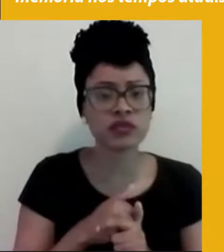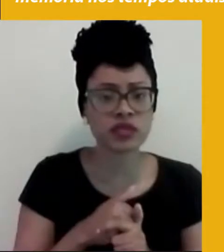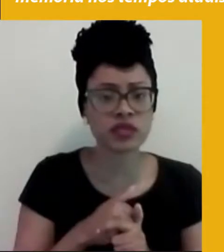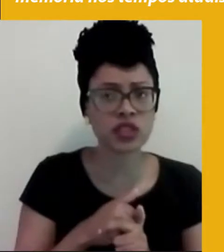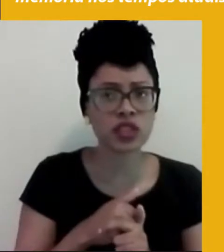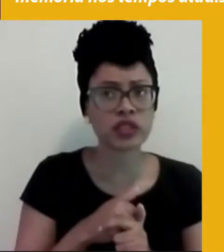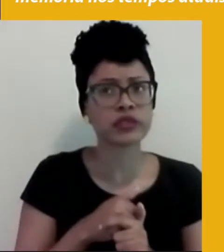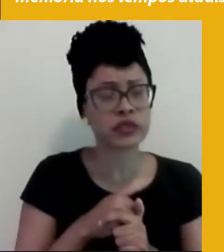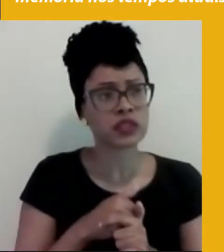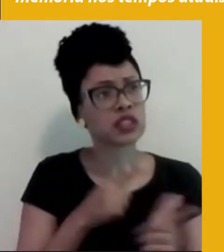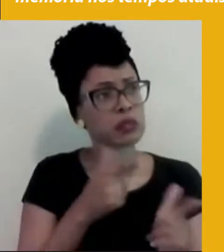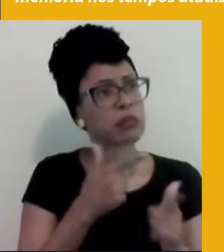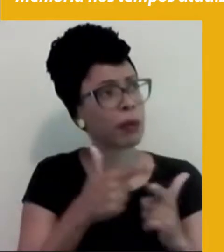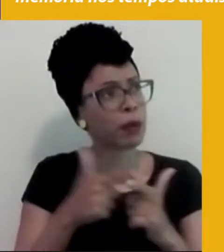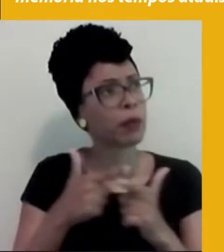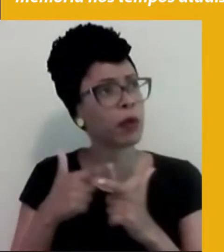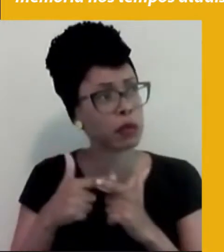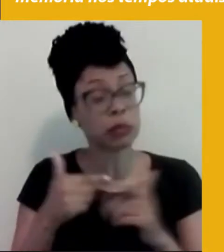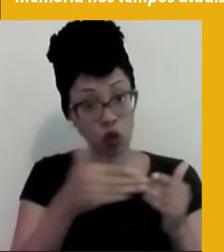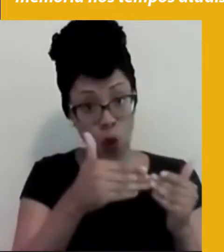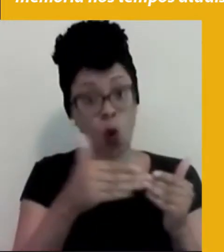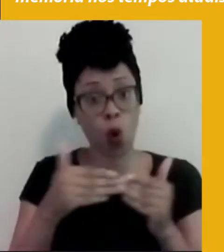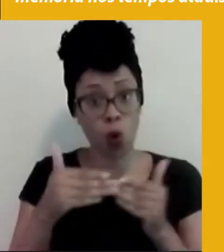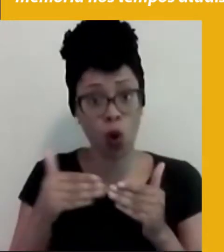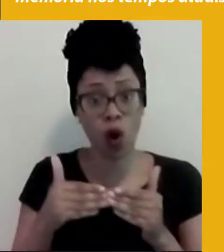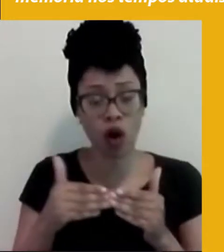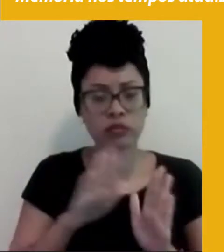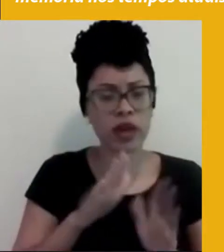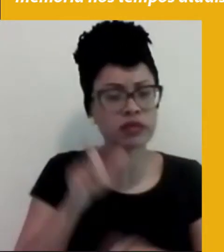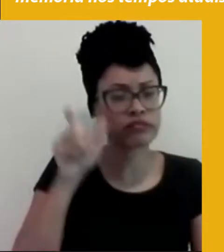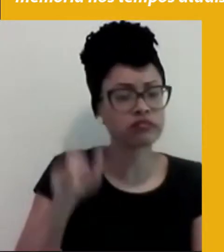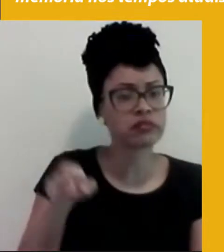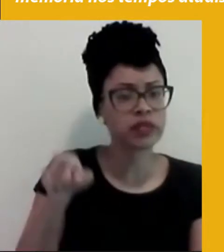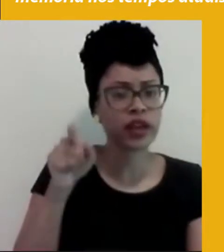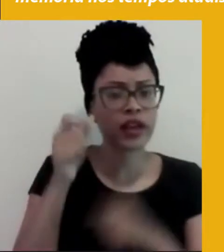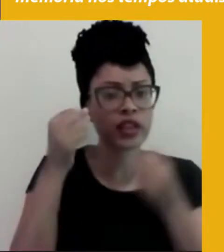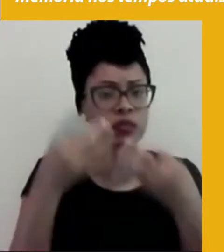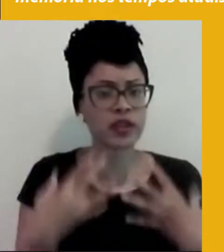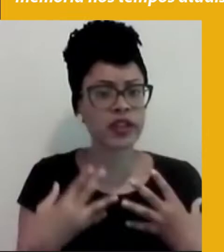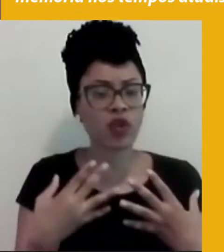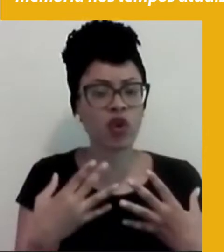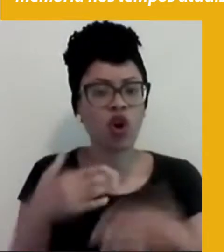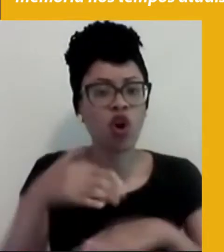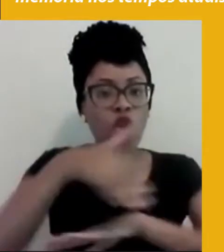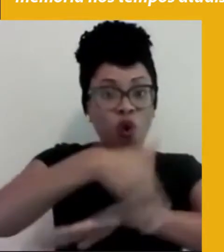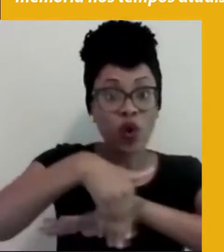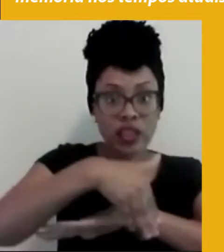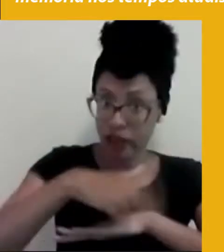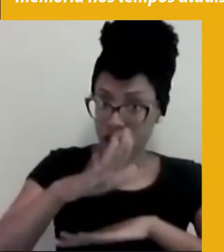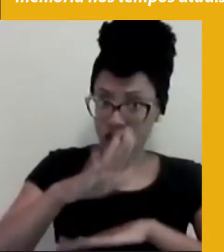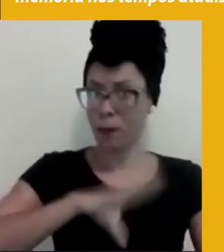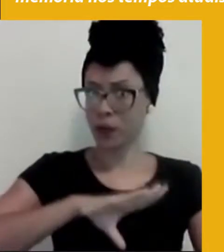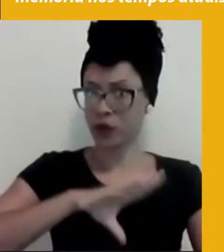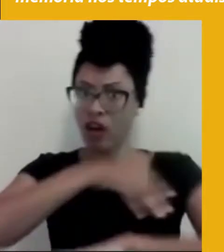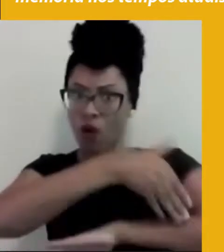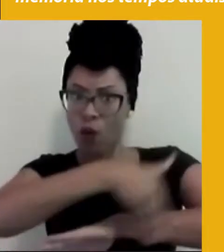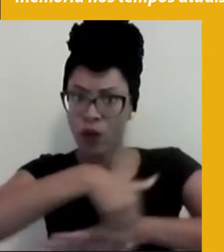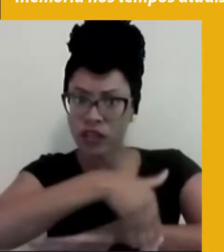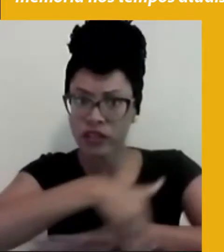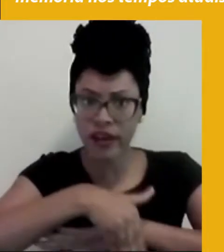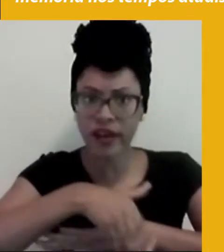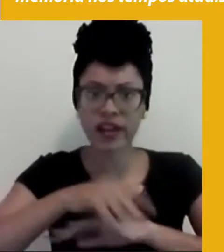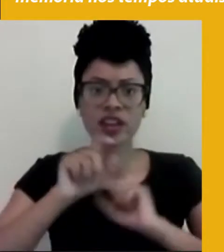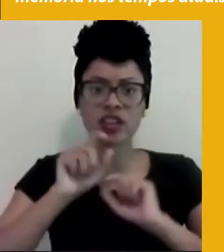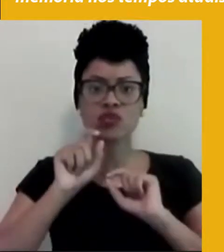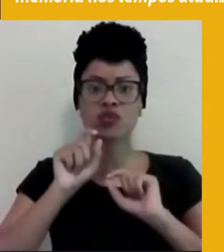mas ele disse, a frase é com aspas, o endereço deste vírus é o humano como espécie. Ou